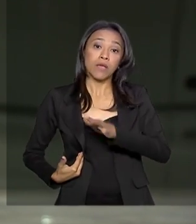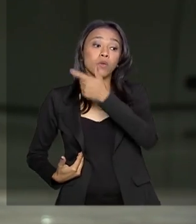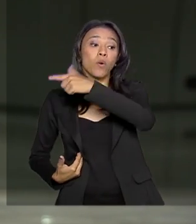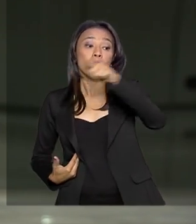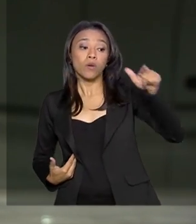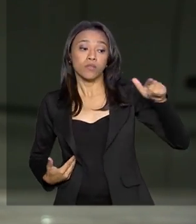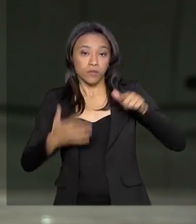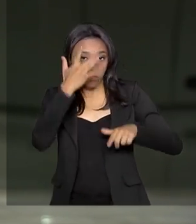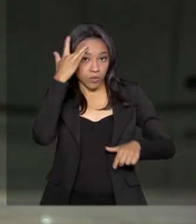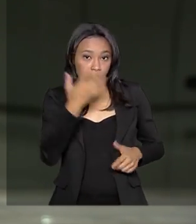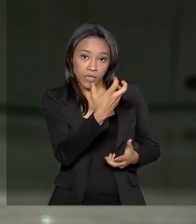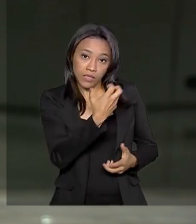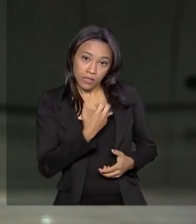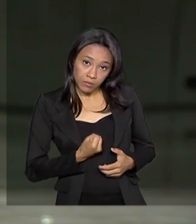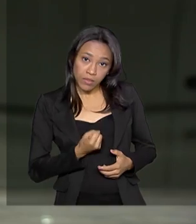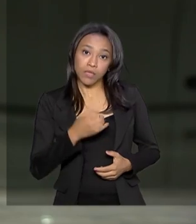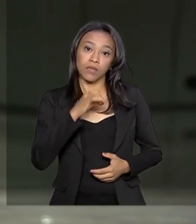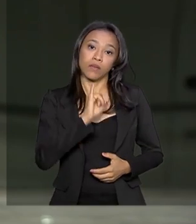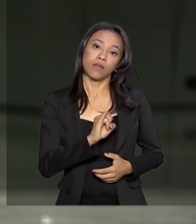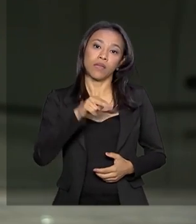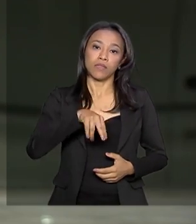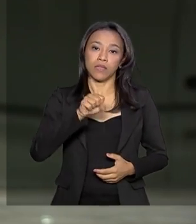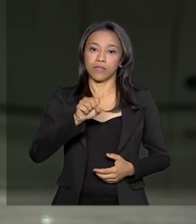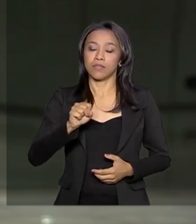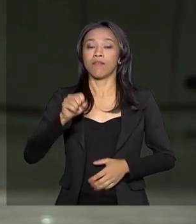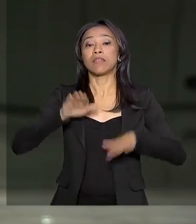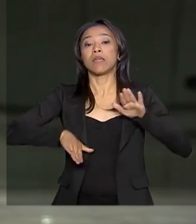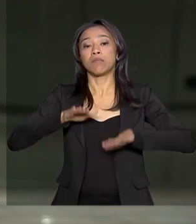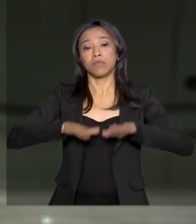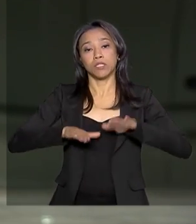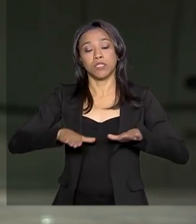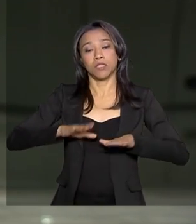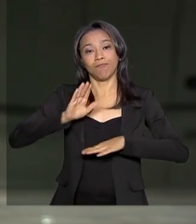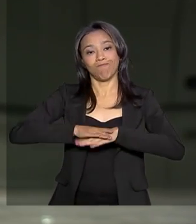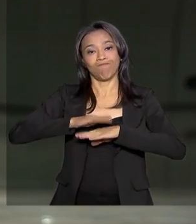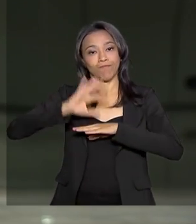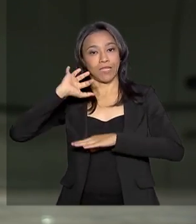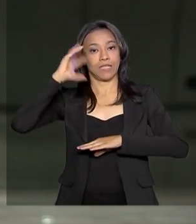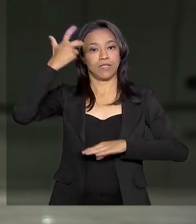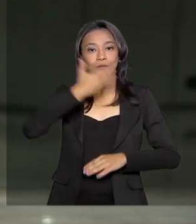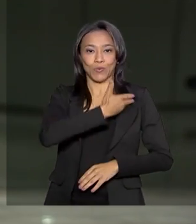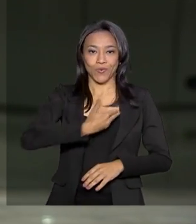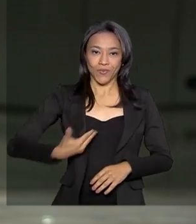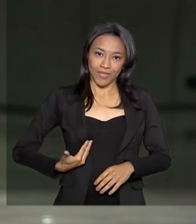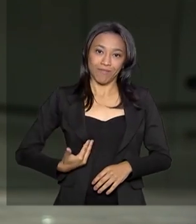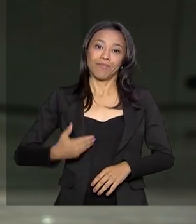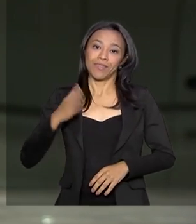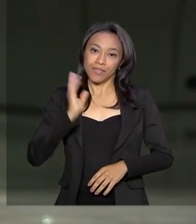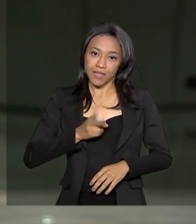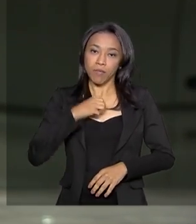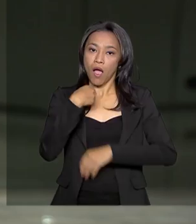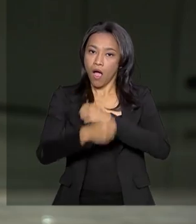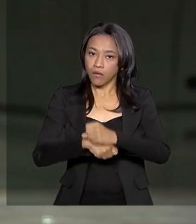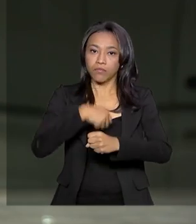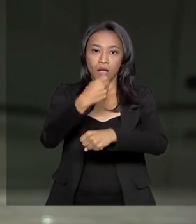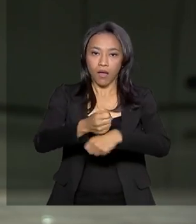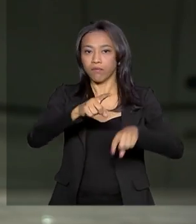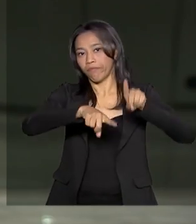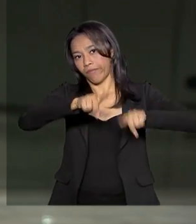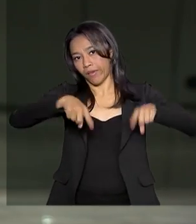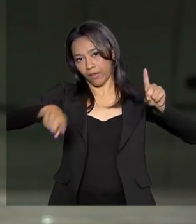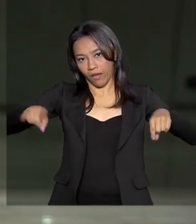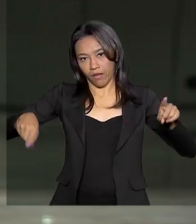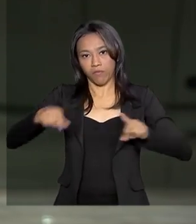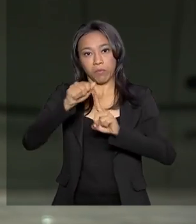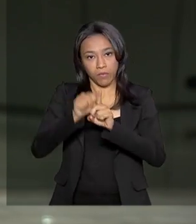INSS dependiam de decisões de governo que variavam ano a ano. Os valores serão depositados na